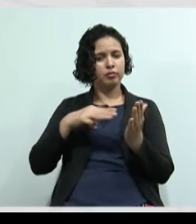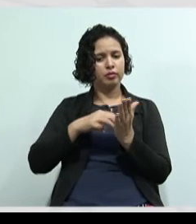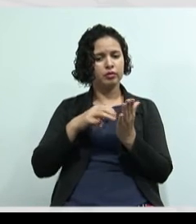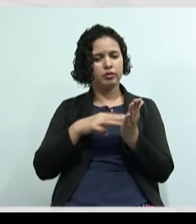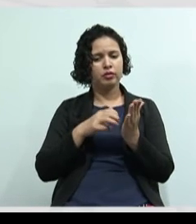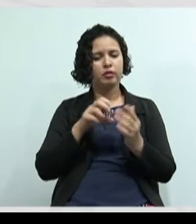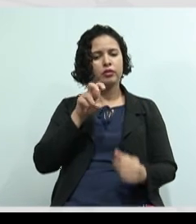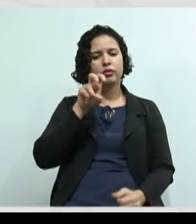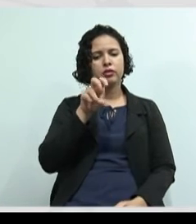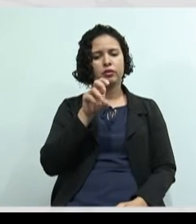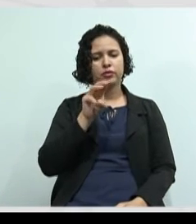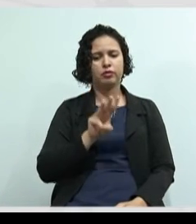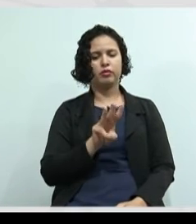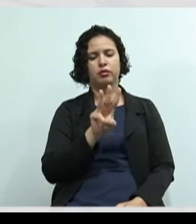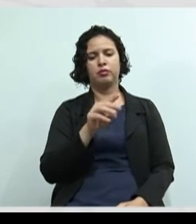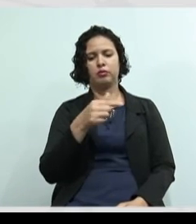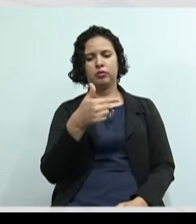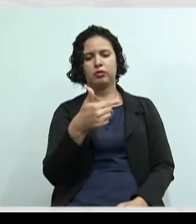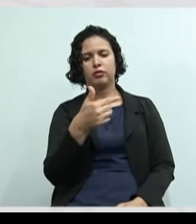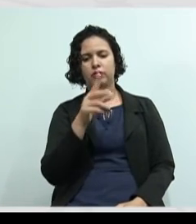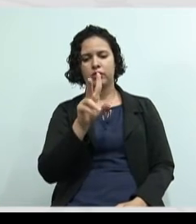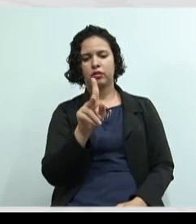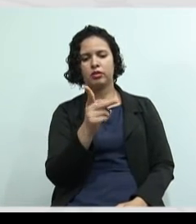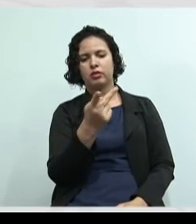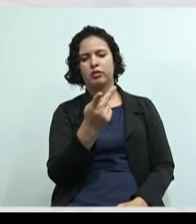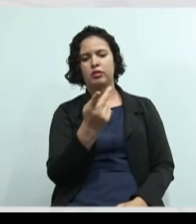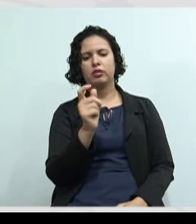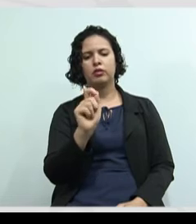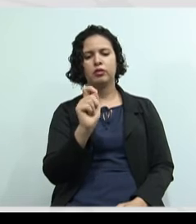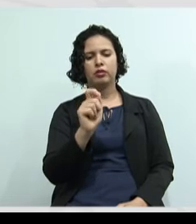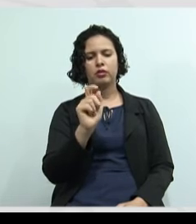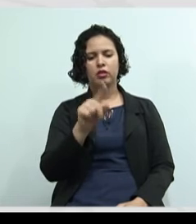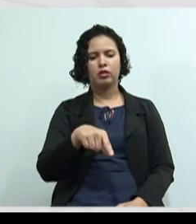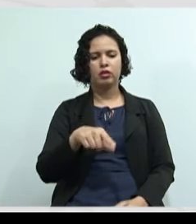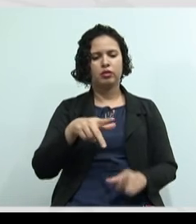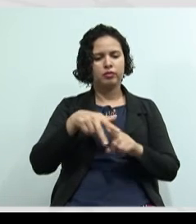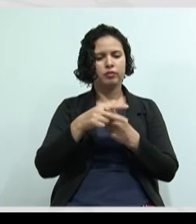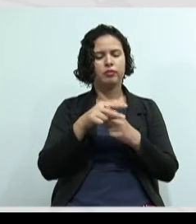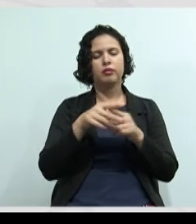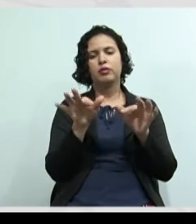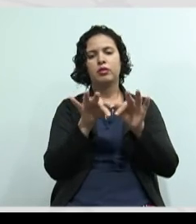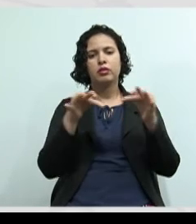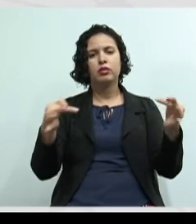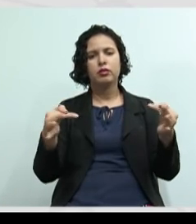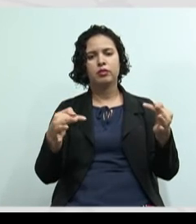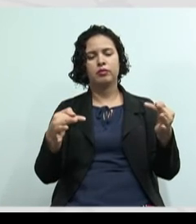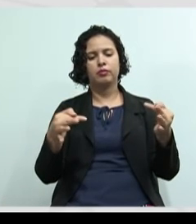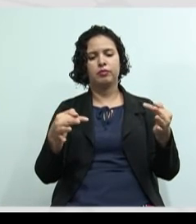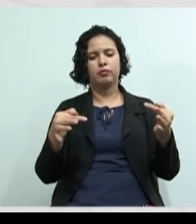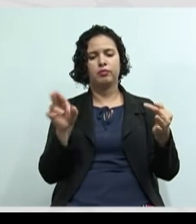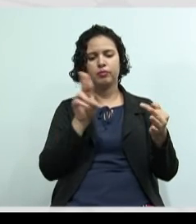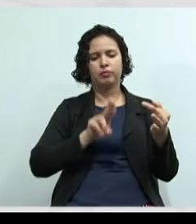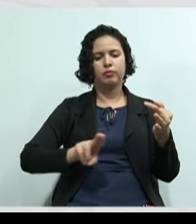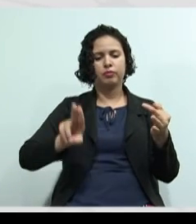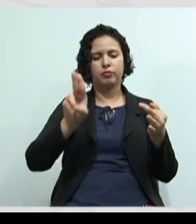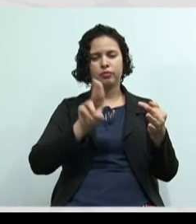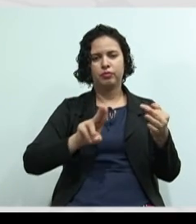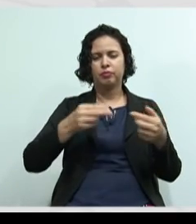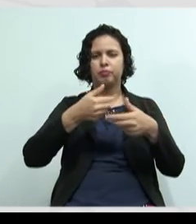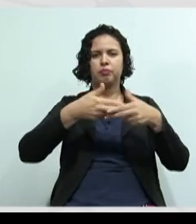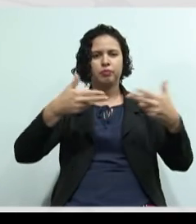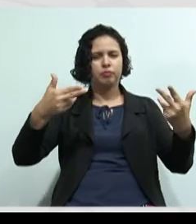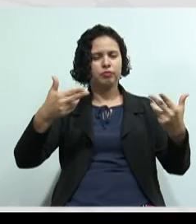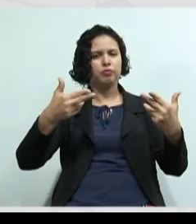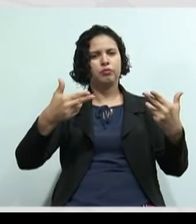5W2H. Tá? Esse plano de ação também é uma ferramenta extremamente simples e prática, que pode ser útil em